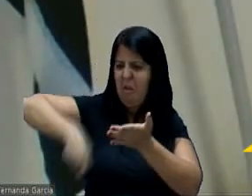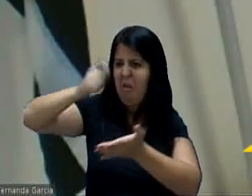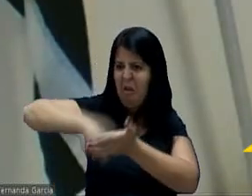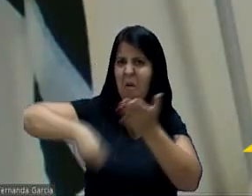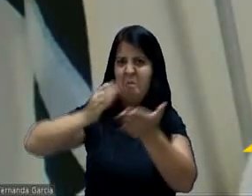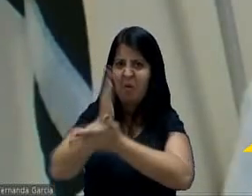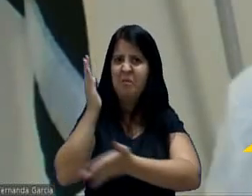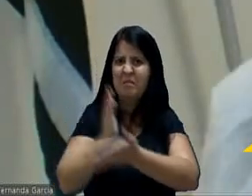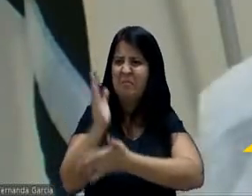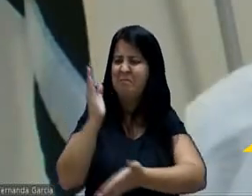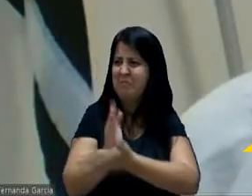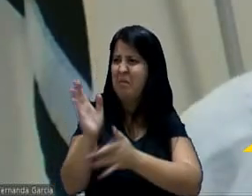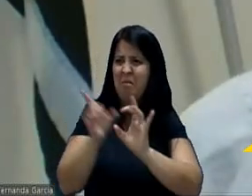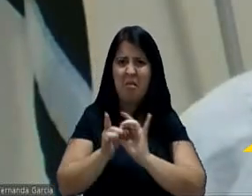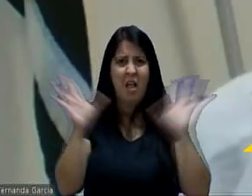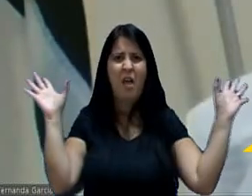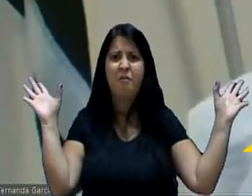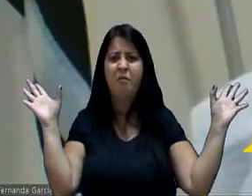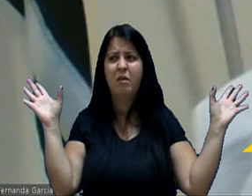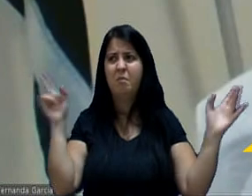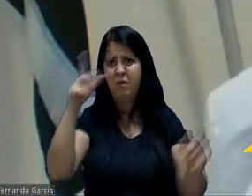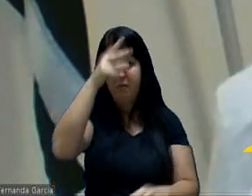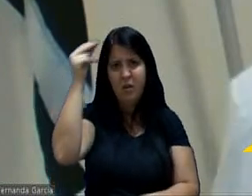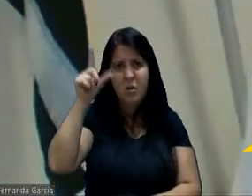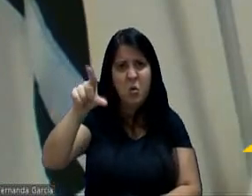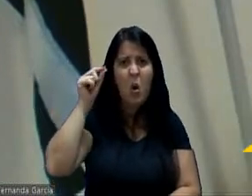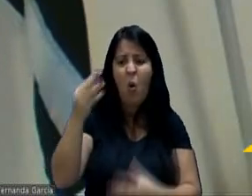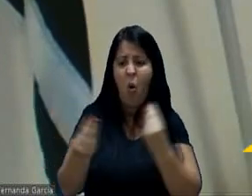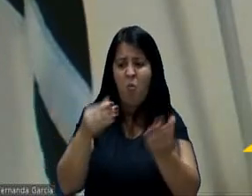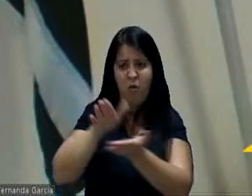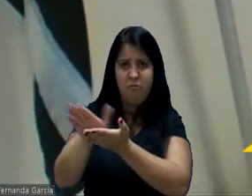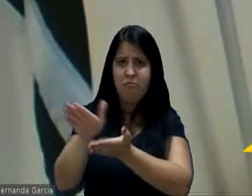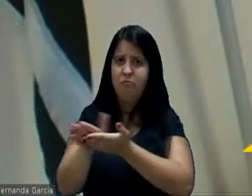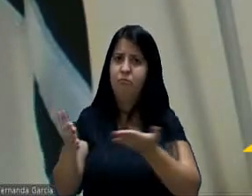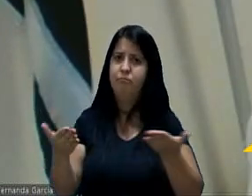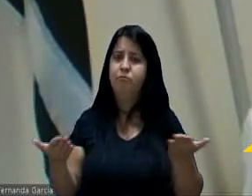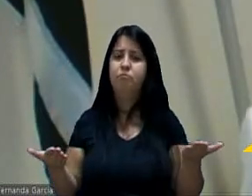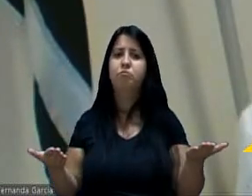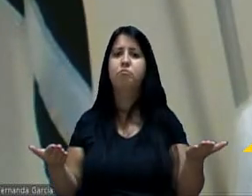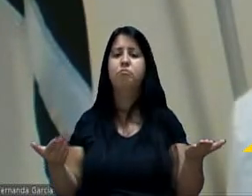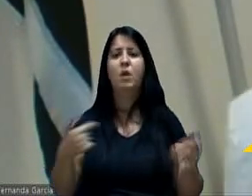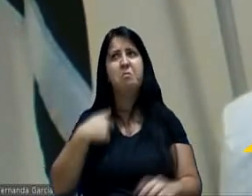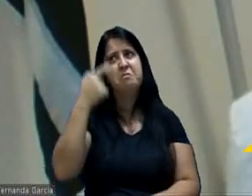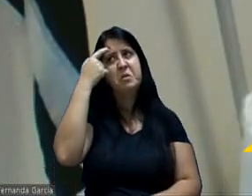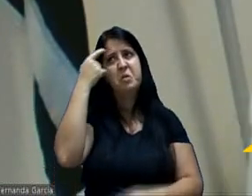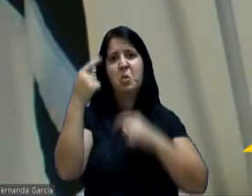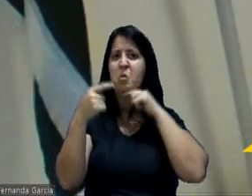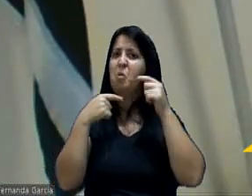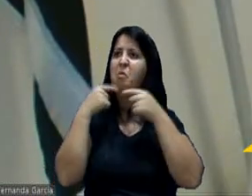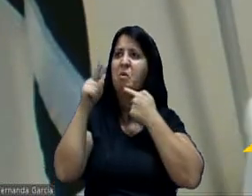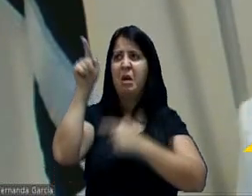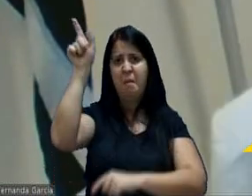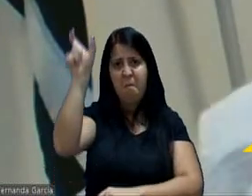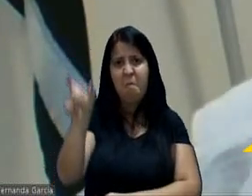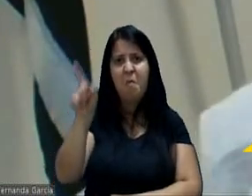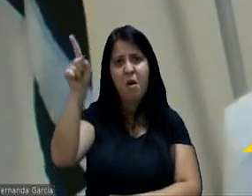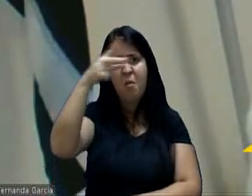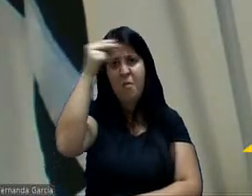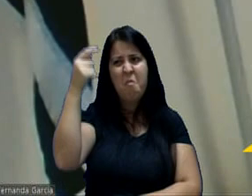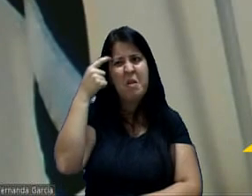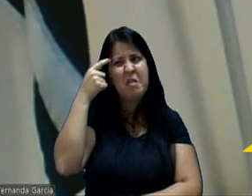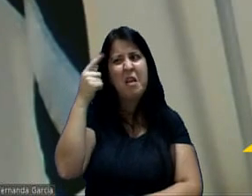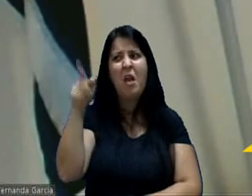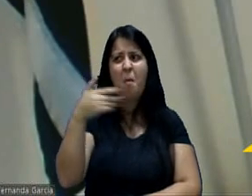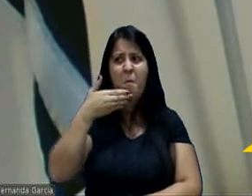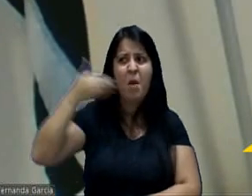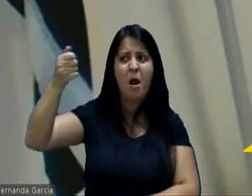o prefeito ele escolhe onde melhor pode gastar. Eu tenho dúvidas, né? Se o que ele acha que é melhor, onde ele acha que é melhor gastar, se